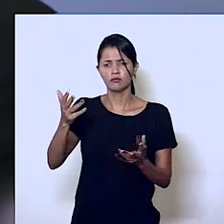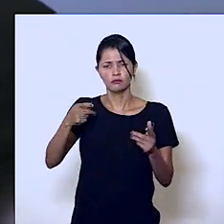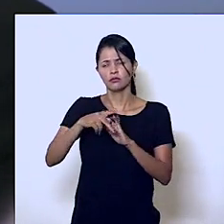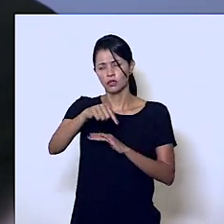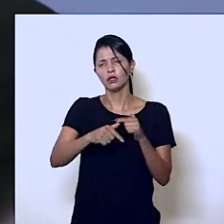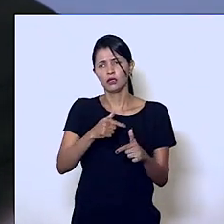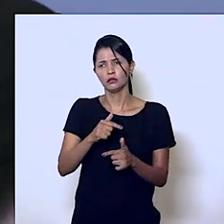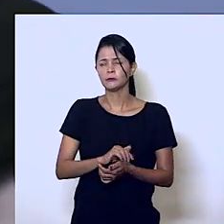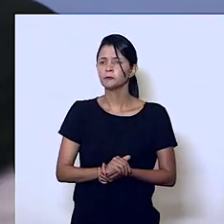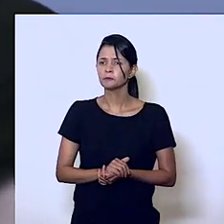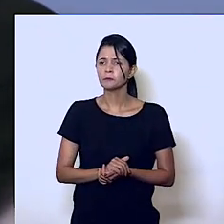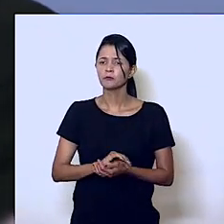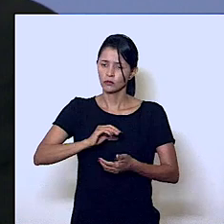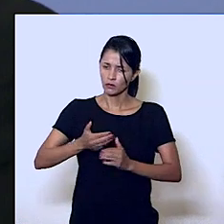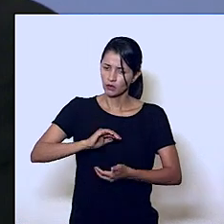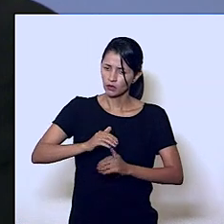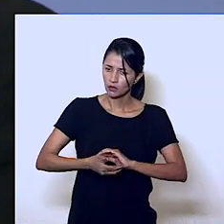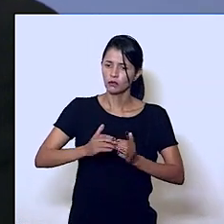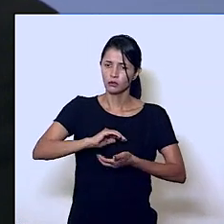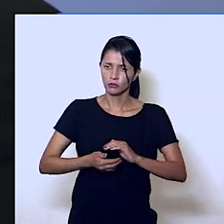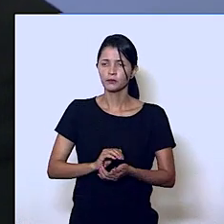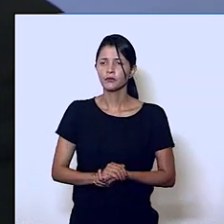valer deste momento para